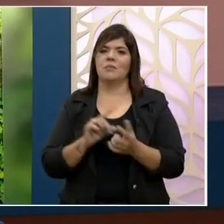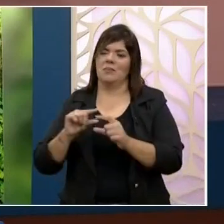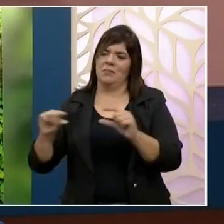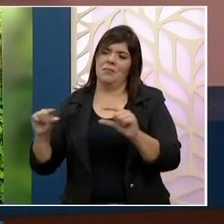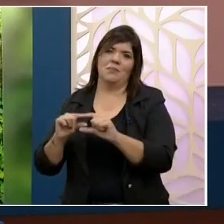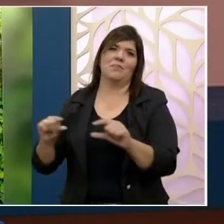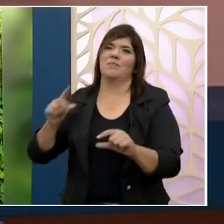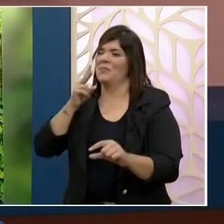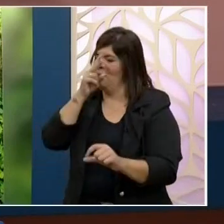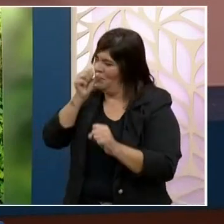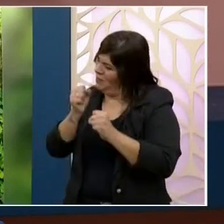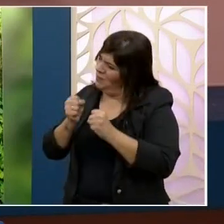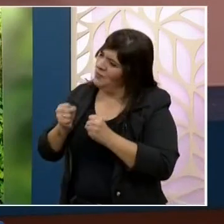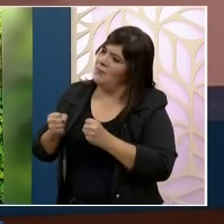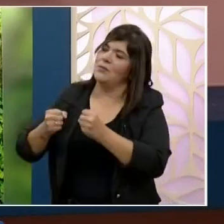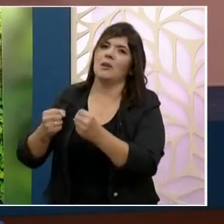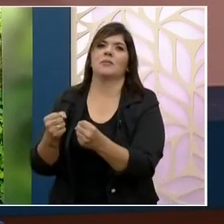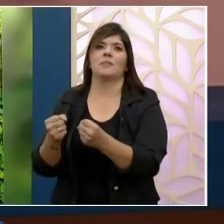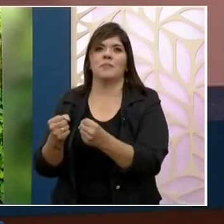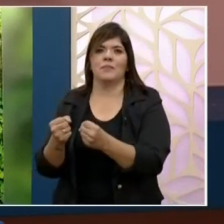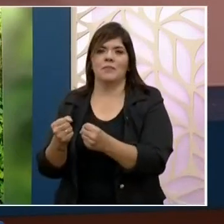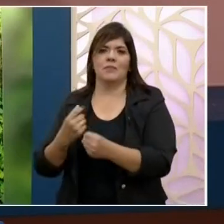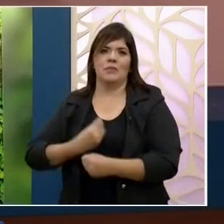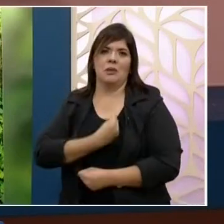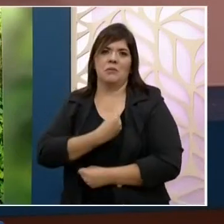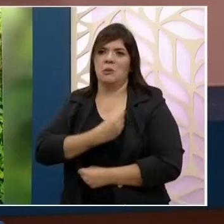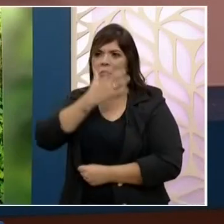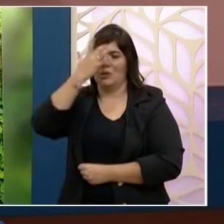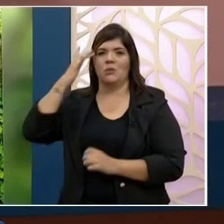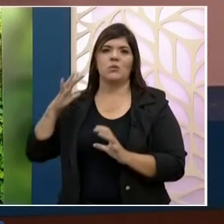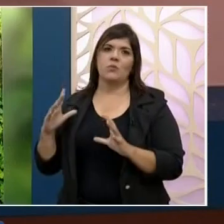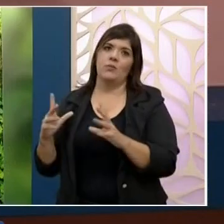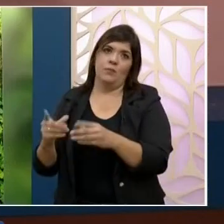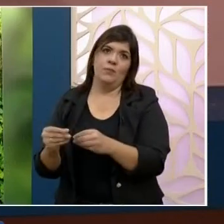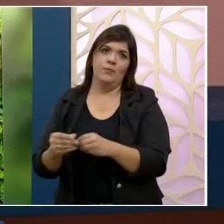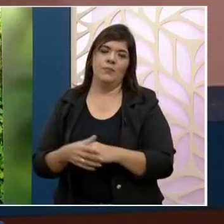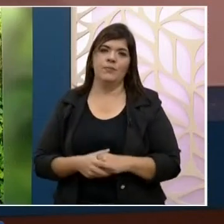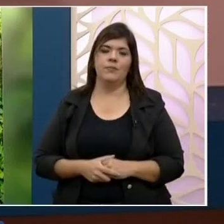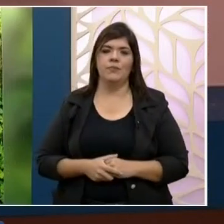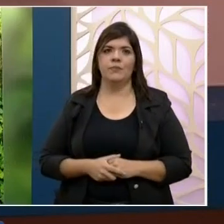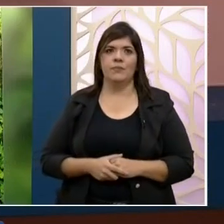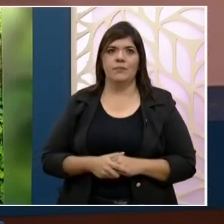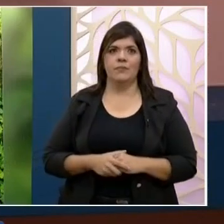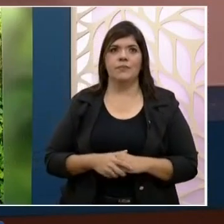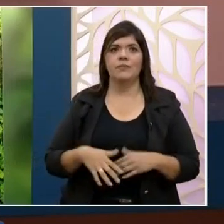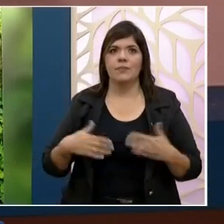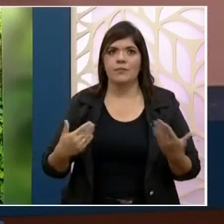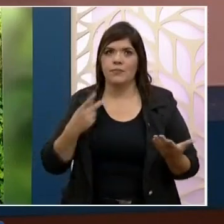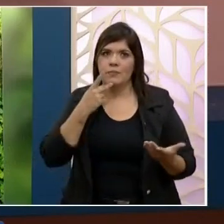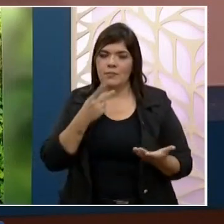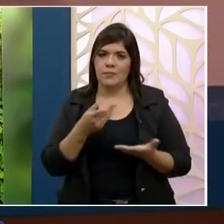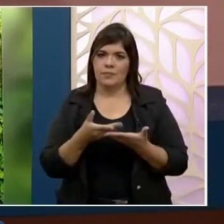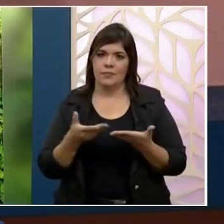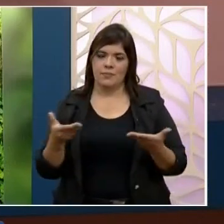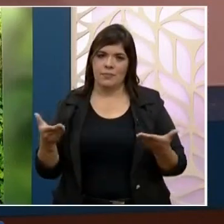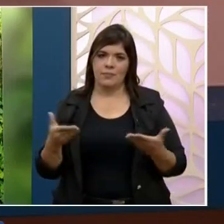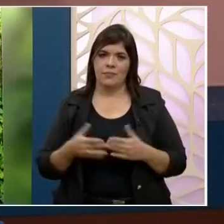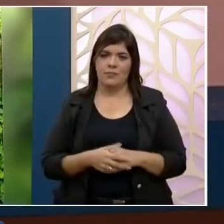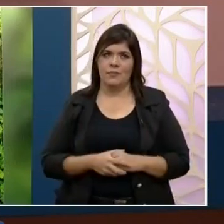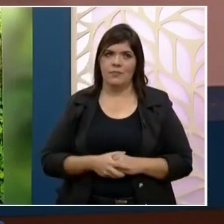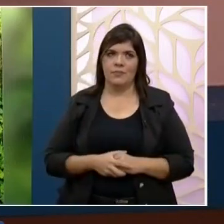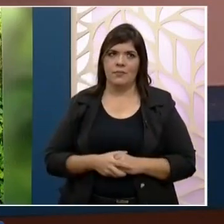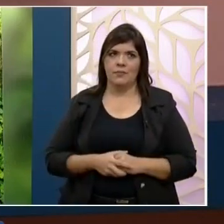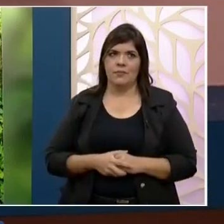ter muito efeito, um impacto muito positivo na vida de qualquer pessoa. Então eu vou deixar essa mensagem para vocês, tá?